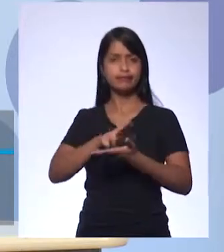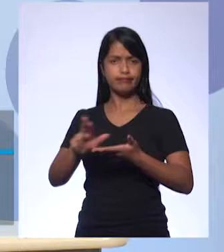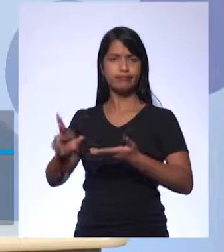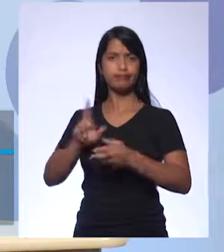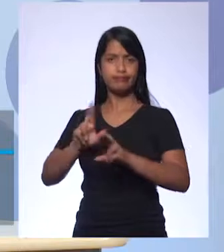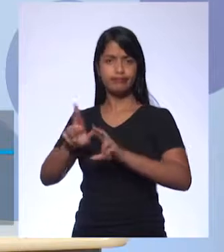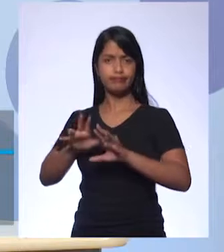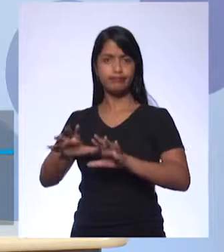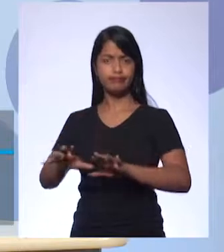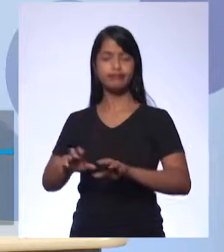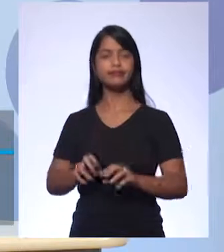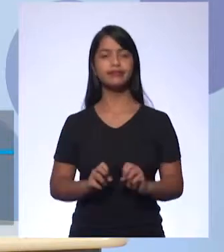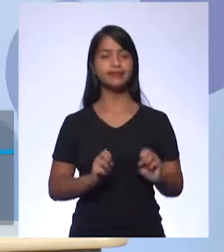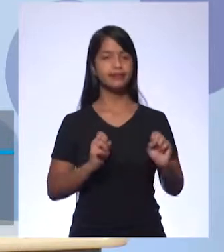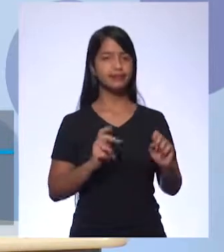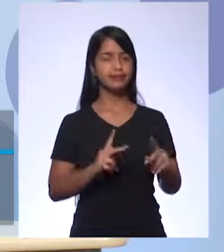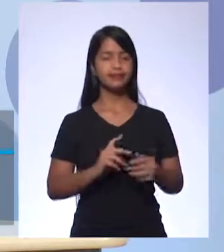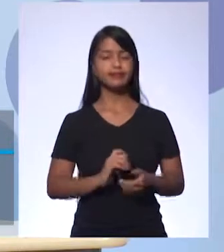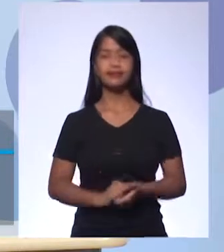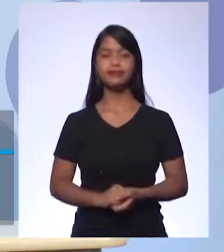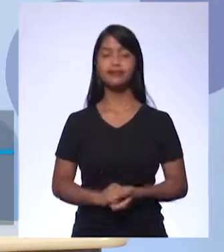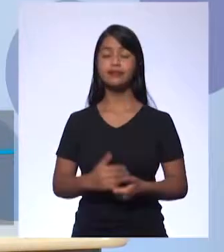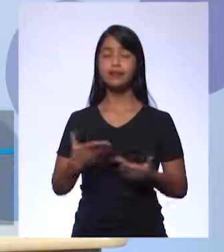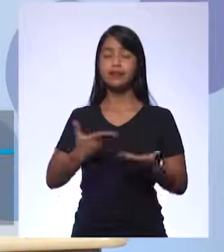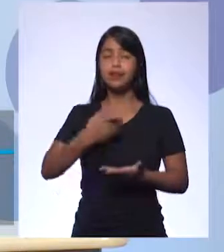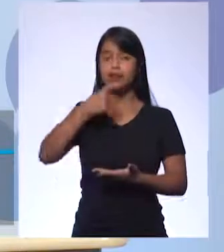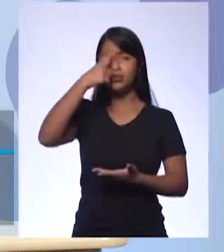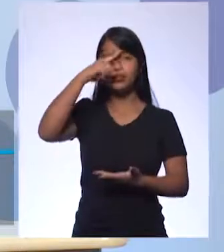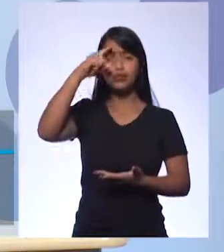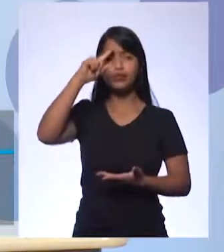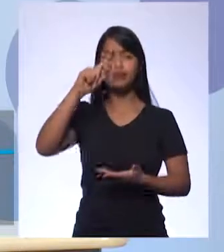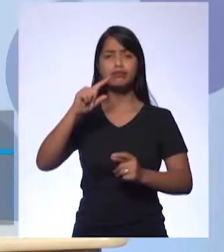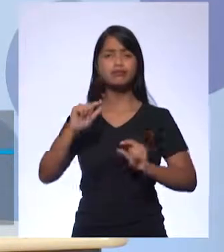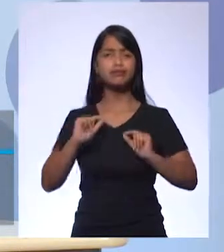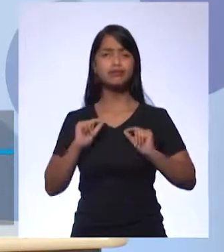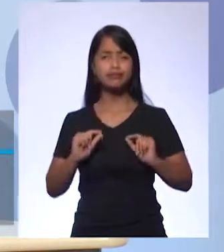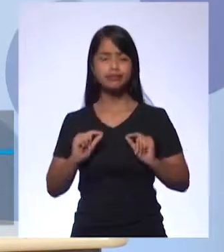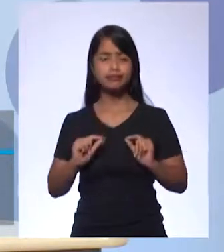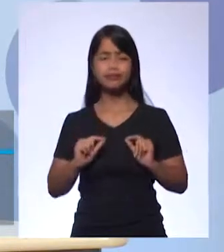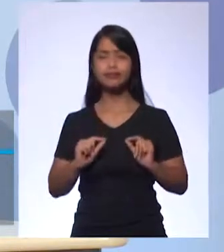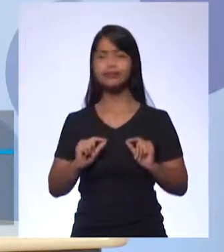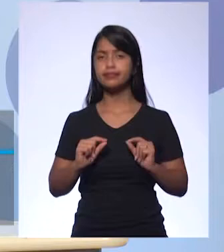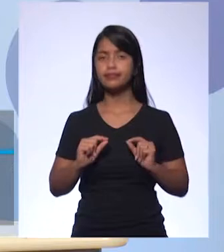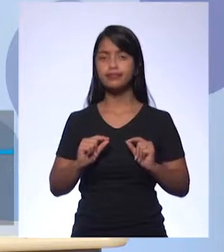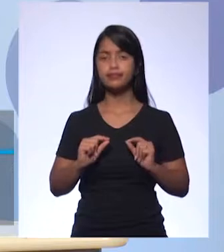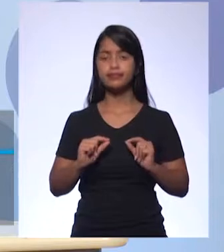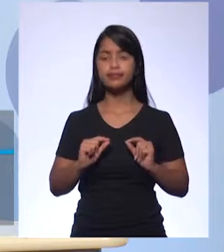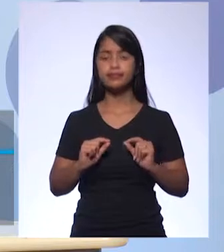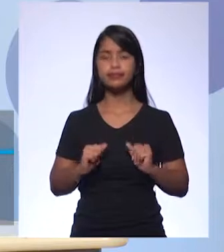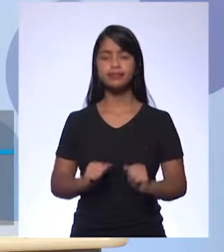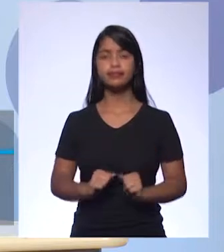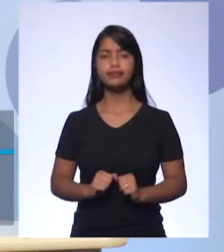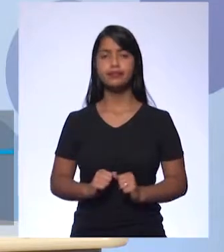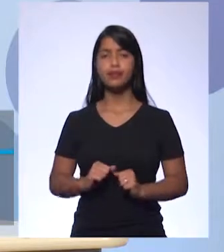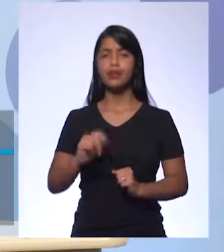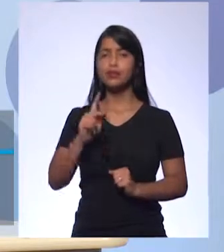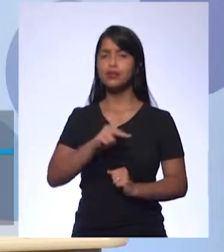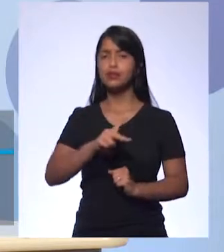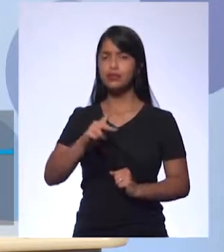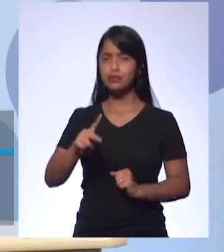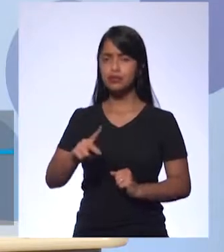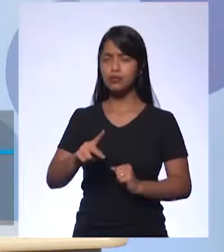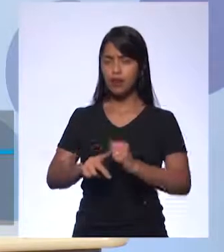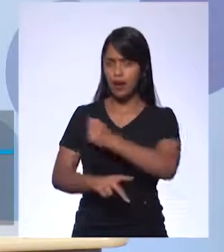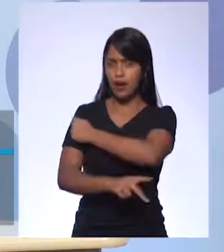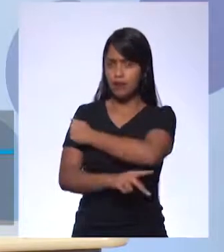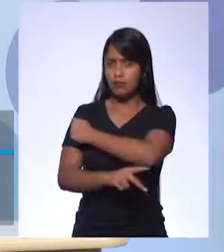professor. muito bem. Agora, o que fica na dúvida é se o professor está reproduzindo a participação dos alunos